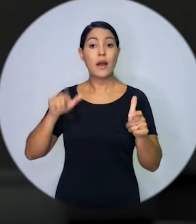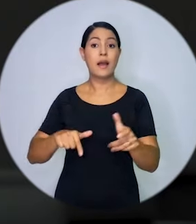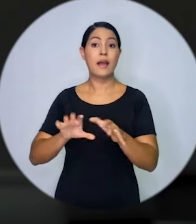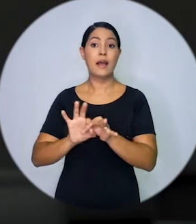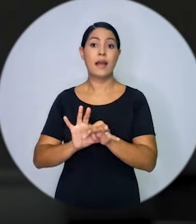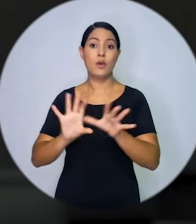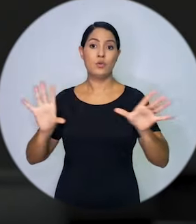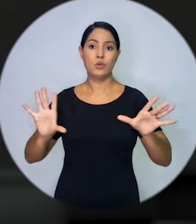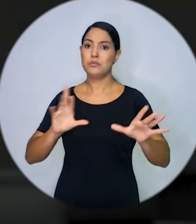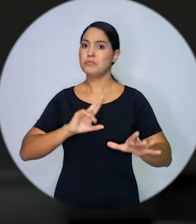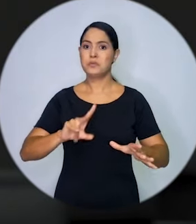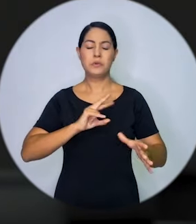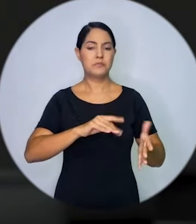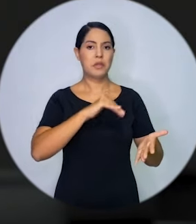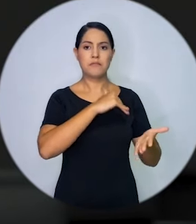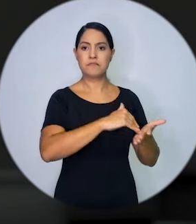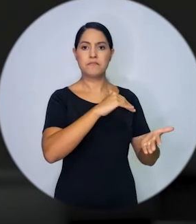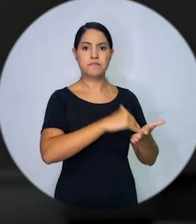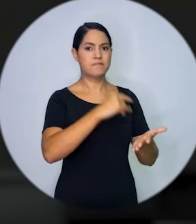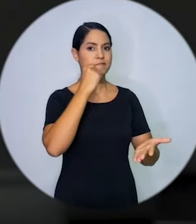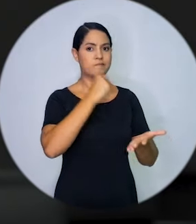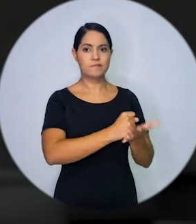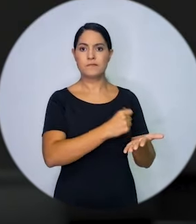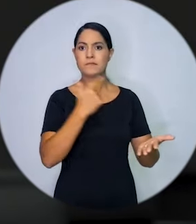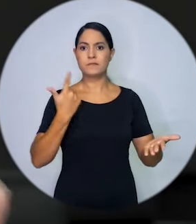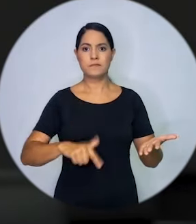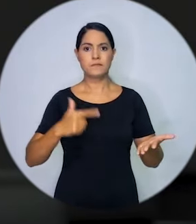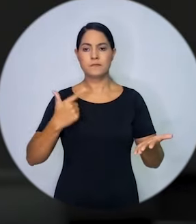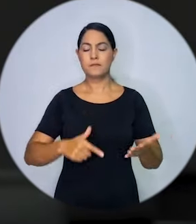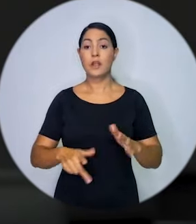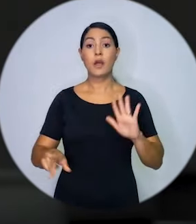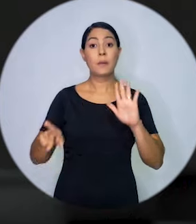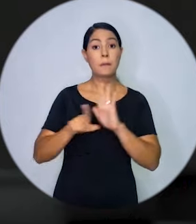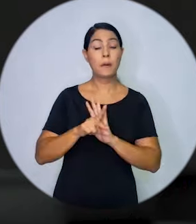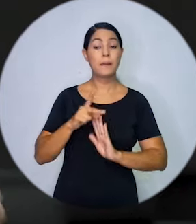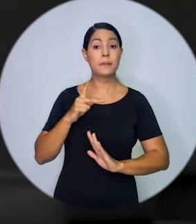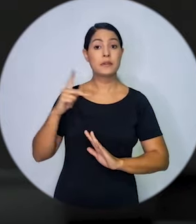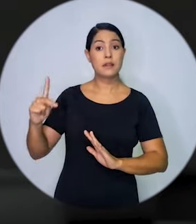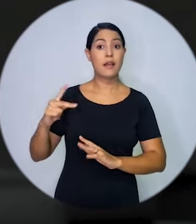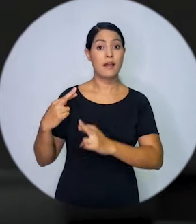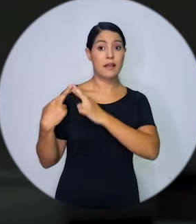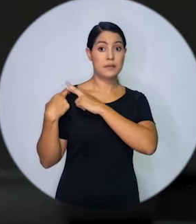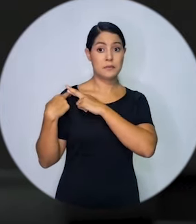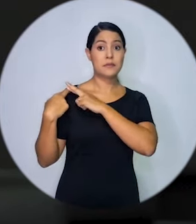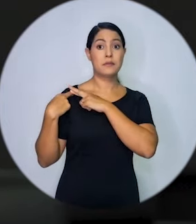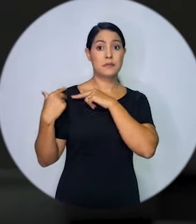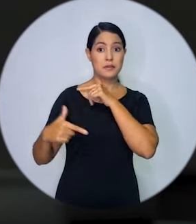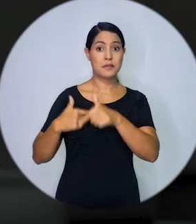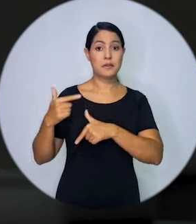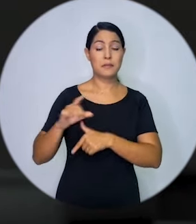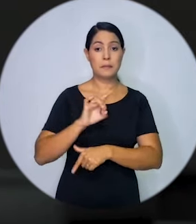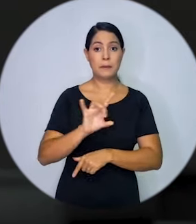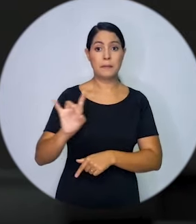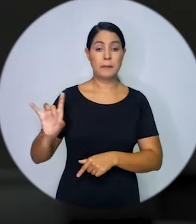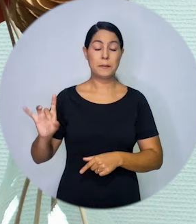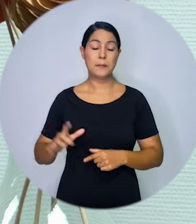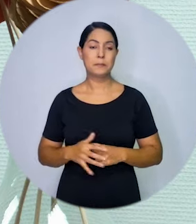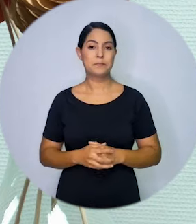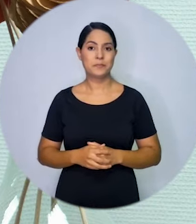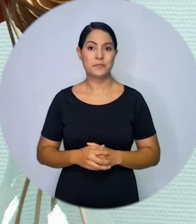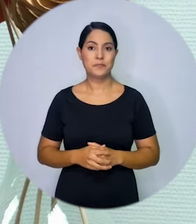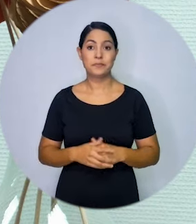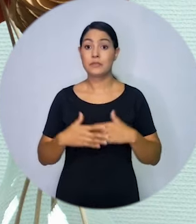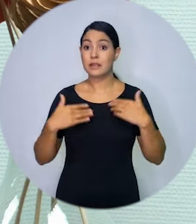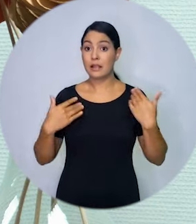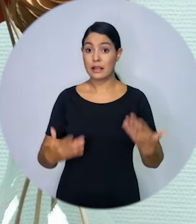seja, não tem vínculo empregatício com um escritório específico ou empresa, sendo os próprios responsáveis pelo seu trabalho. A